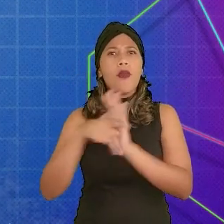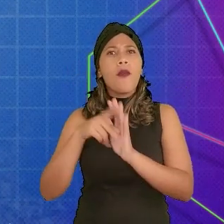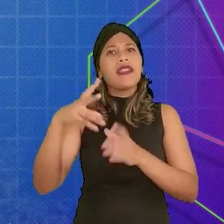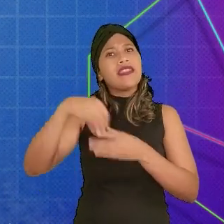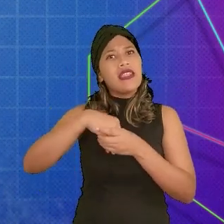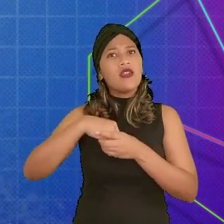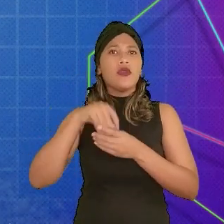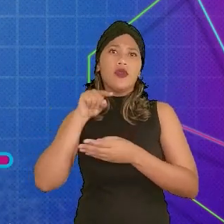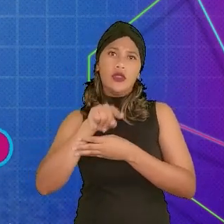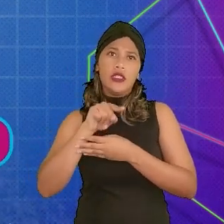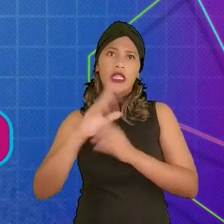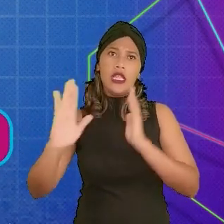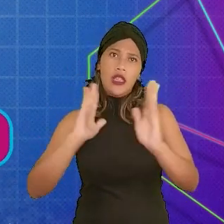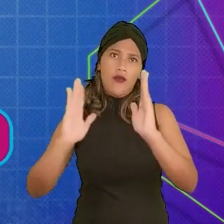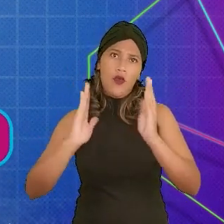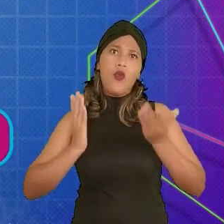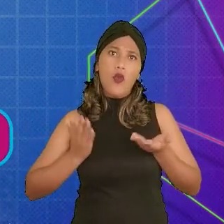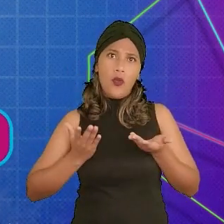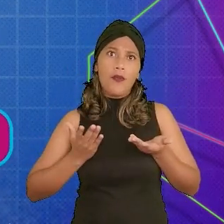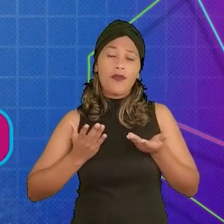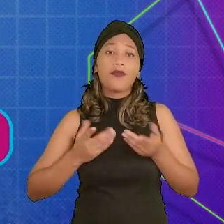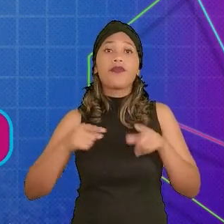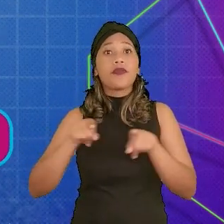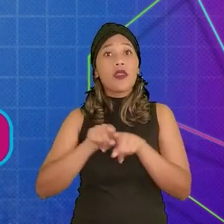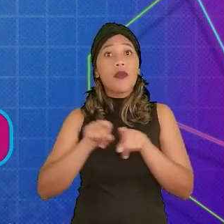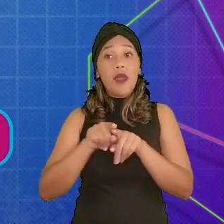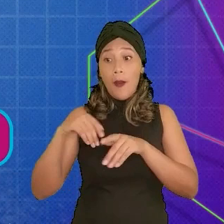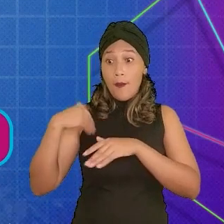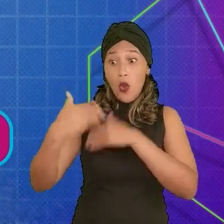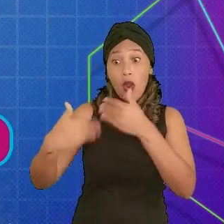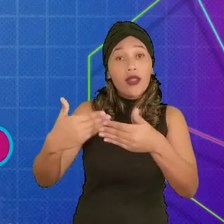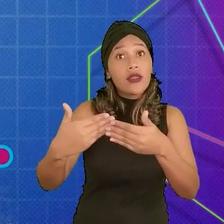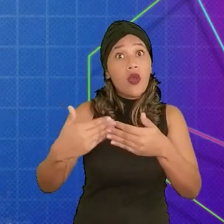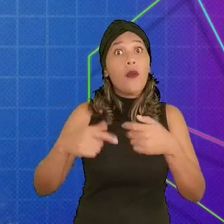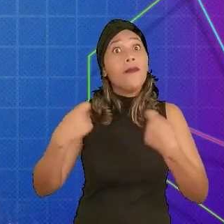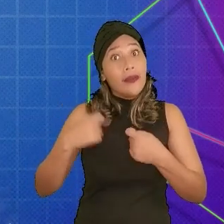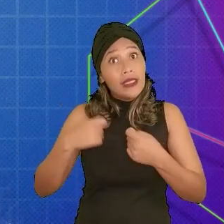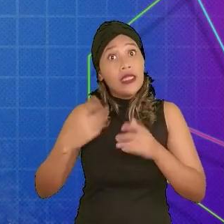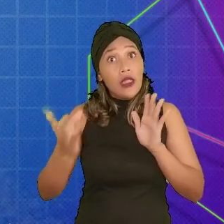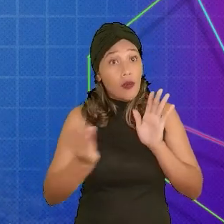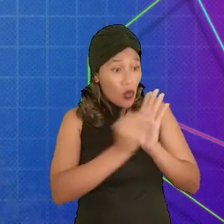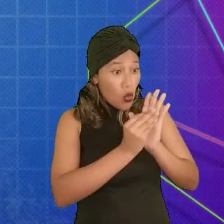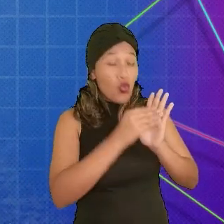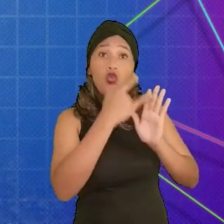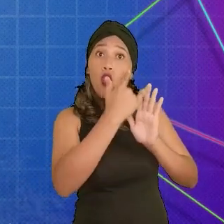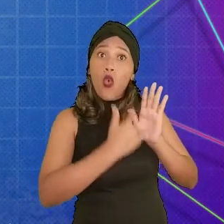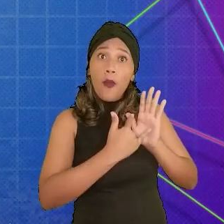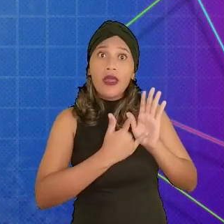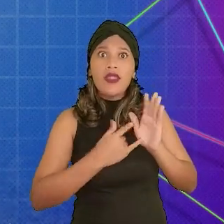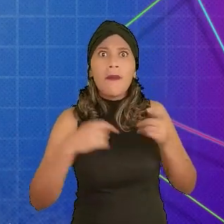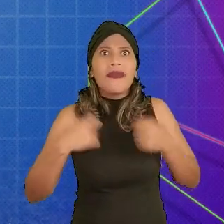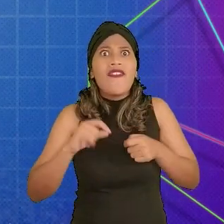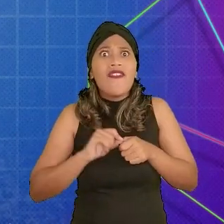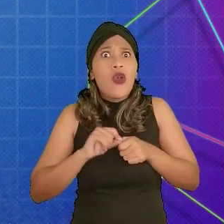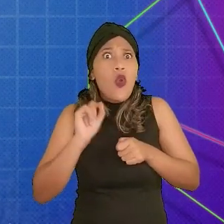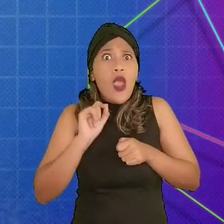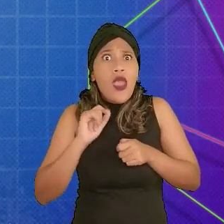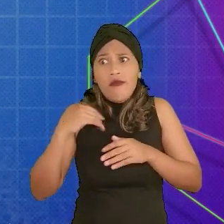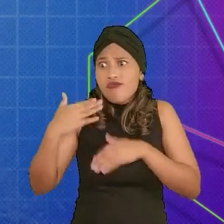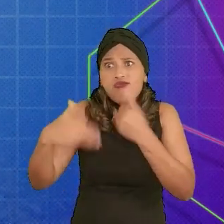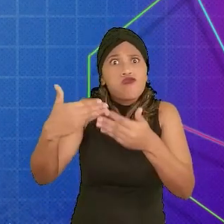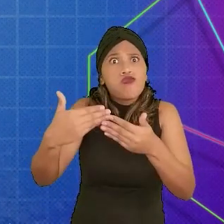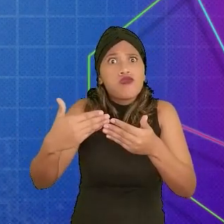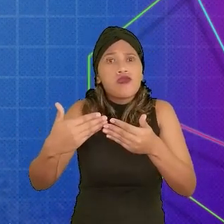desse nível. Progressão. Foco em jogabilidade do nível. O que o jogador deve fazer para passar dessa fase?